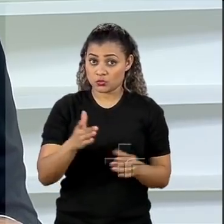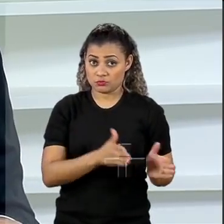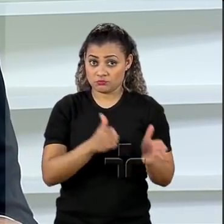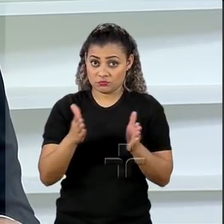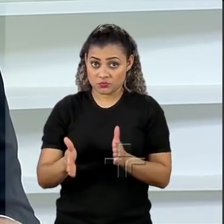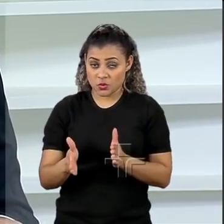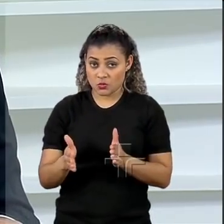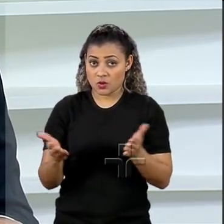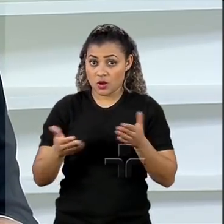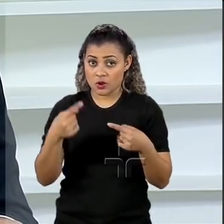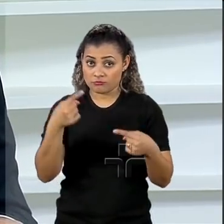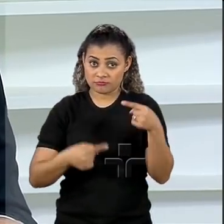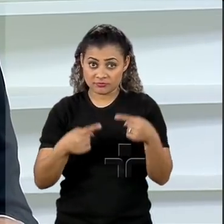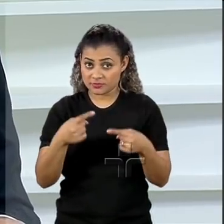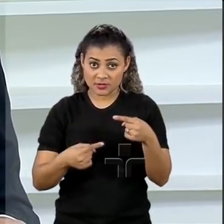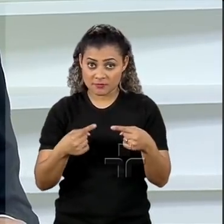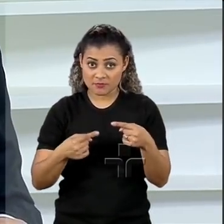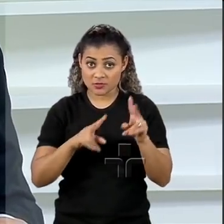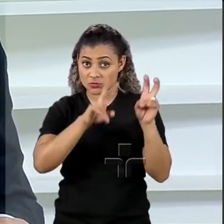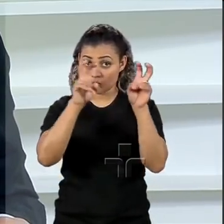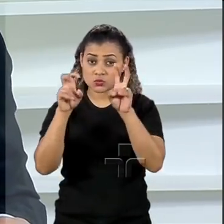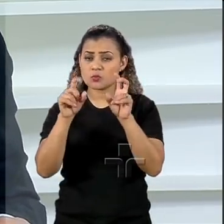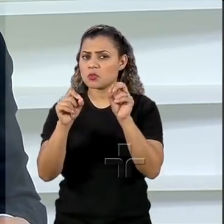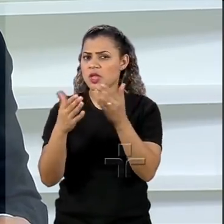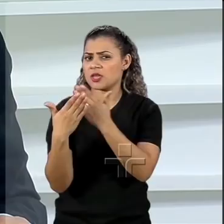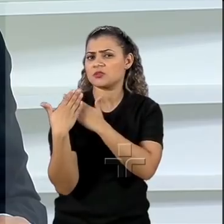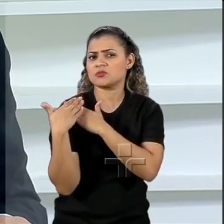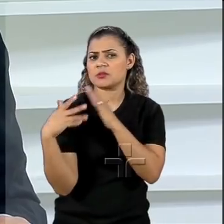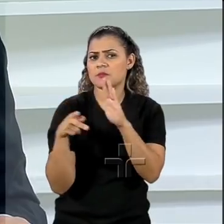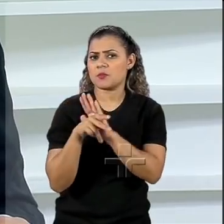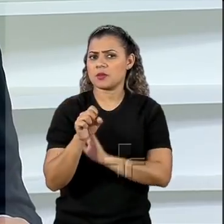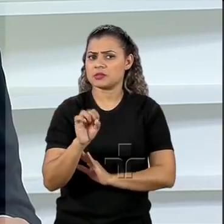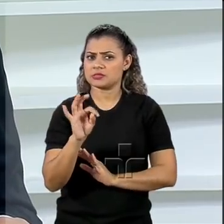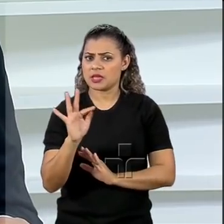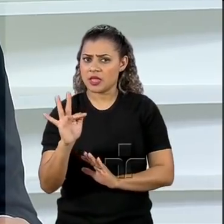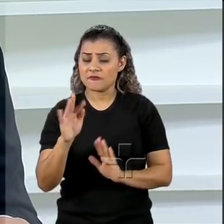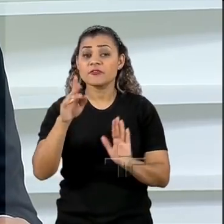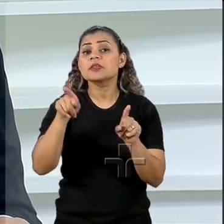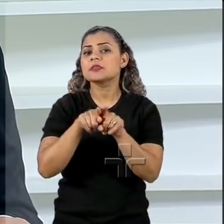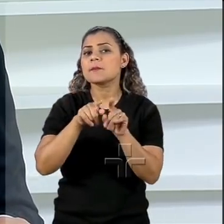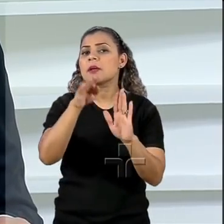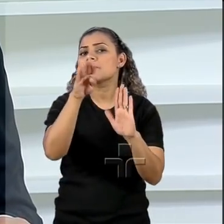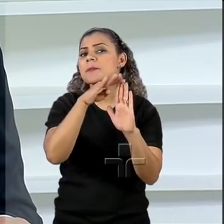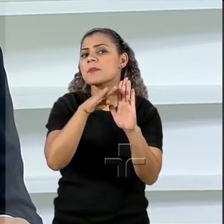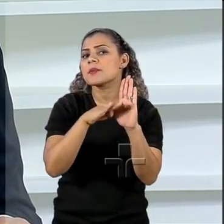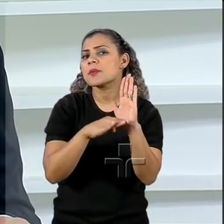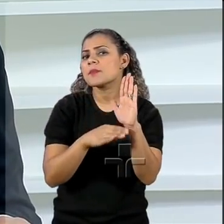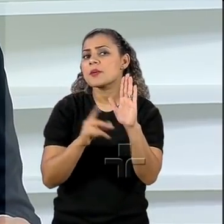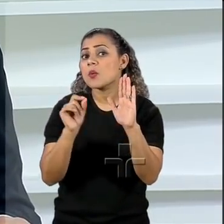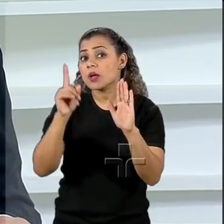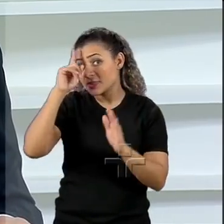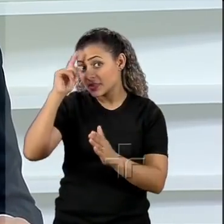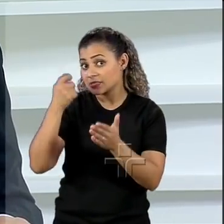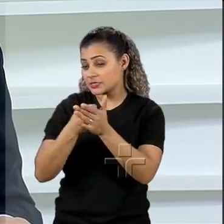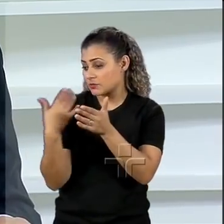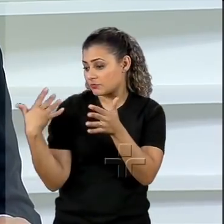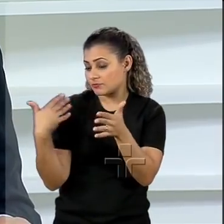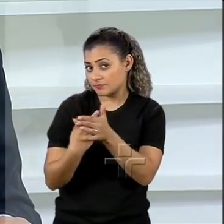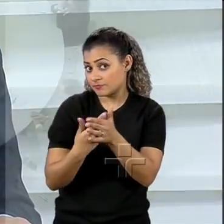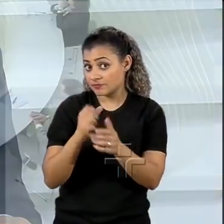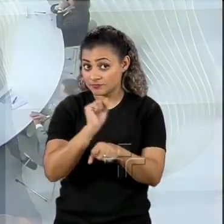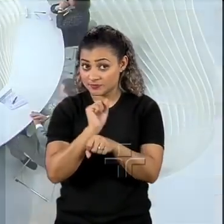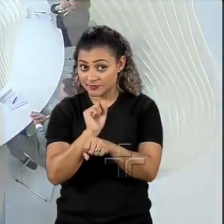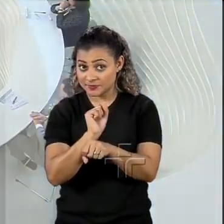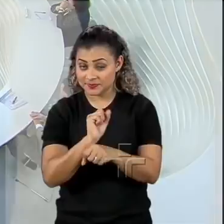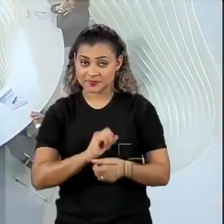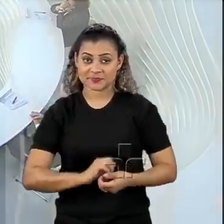último bloco desse debate sobre o papel do STF e algumas de suas recentes decisões. Até já.